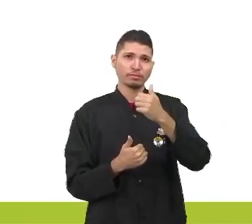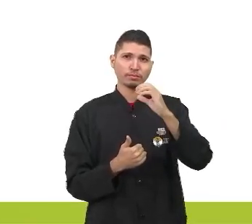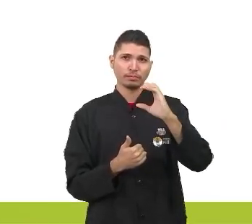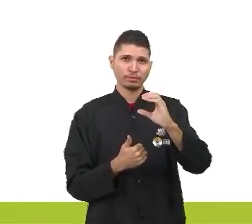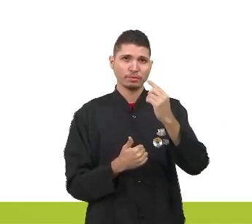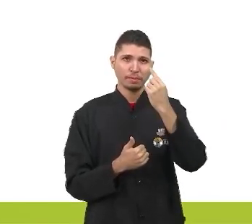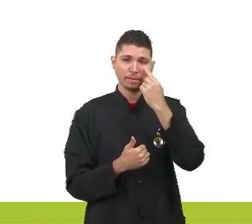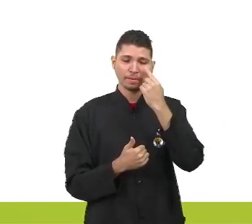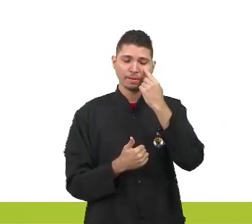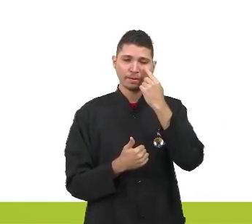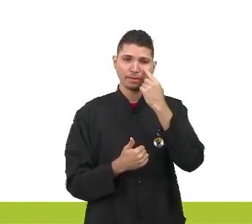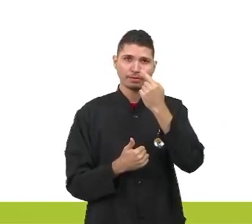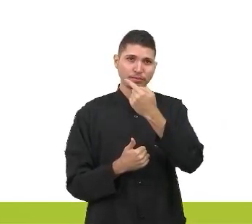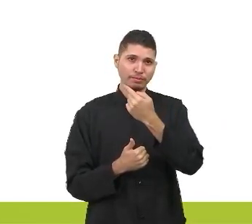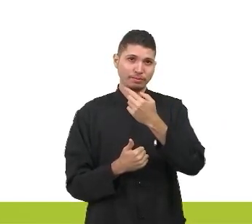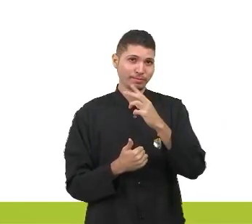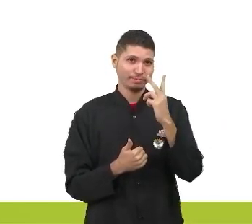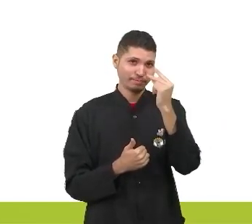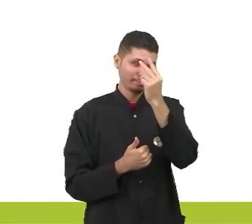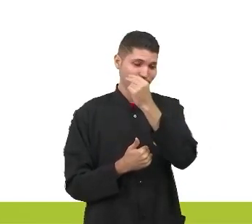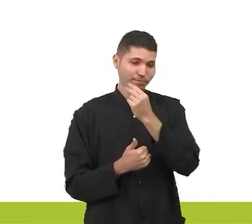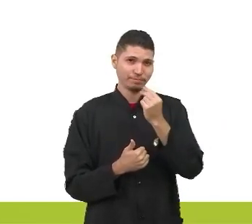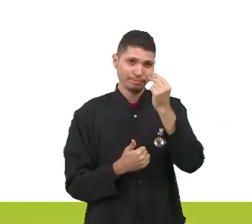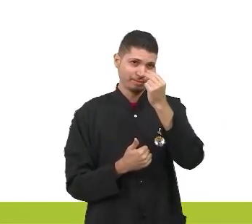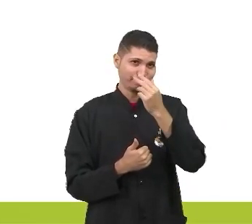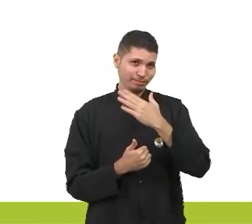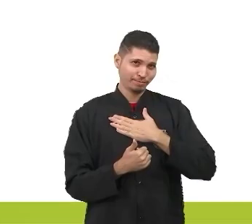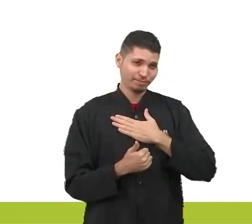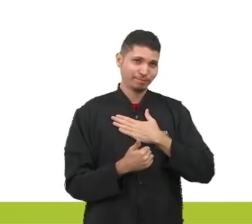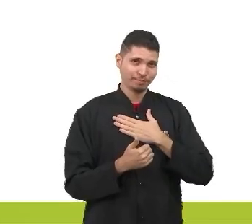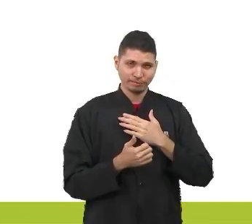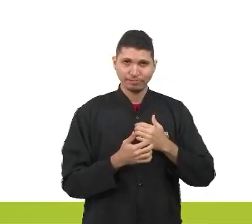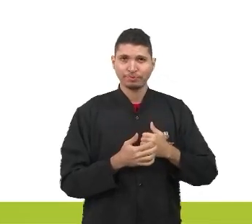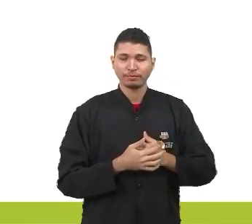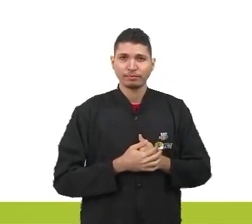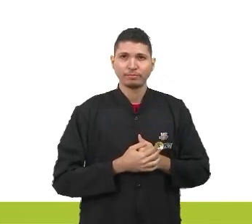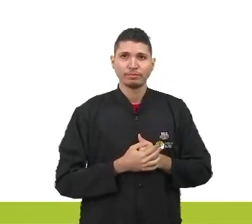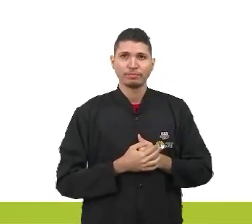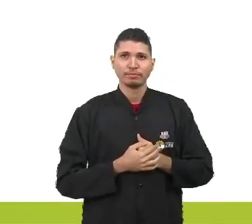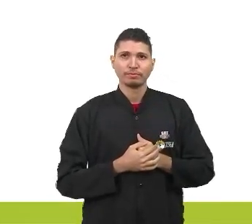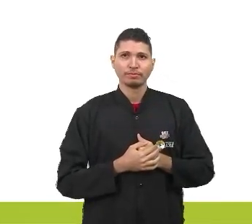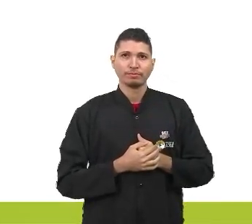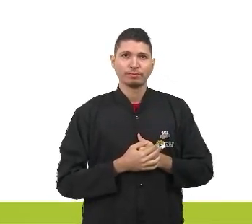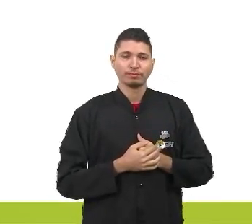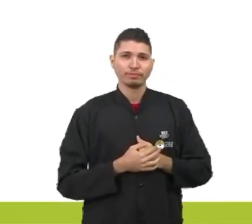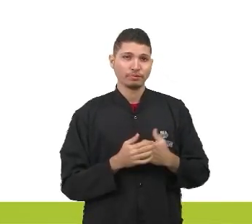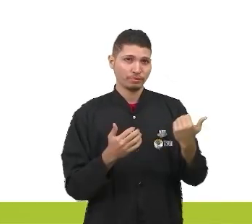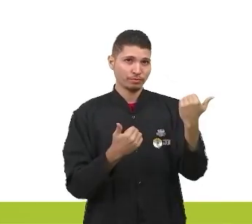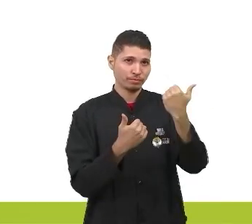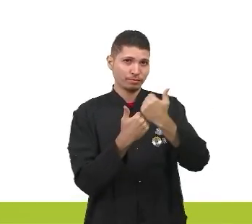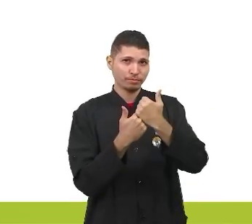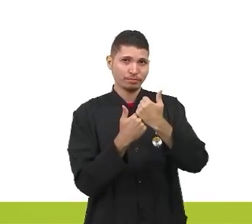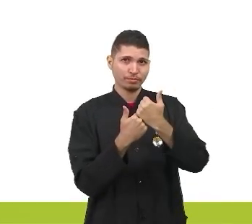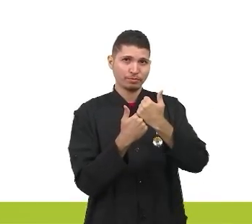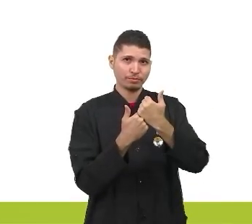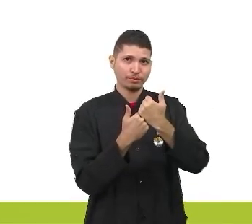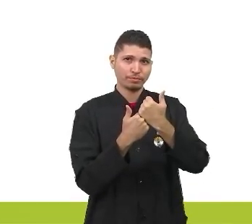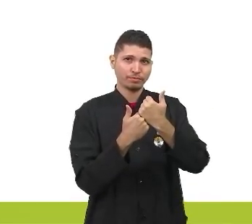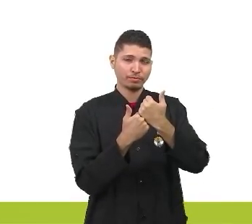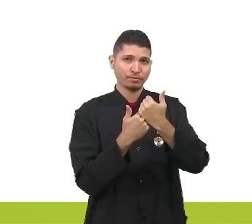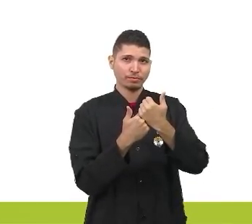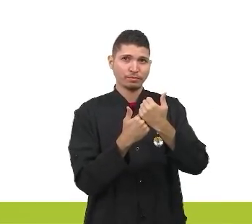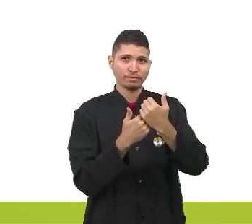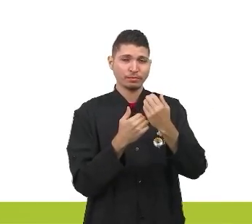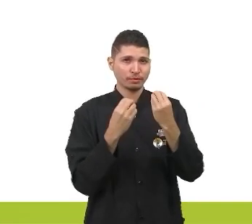vendo? Até o professor se engana. Primeiro C que aparece aqui é esse aqui. Eu vou substituir ele pelo